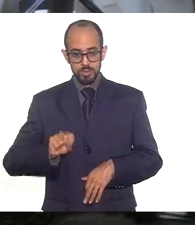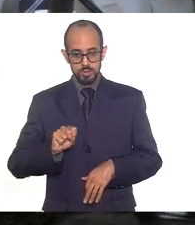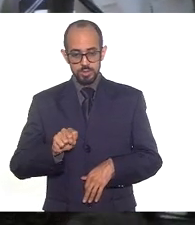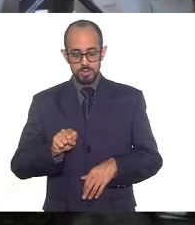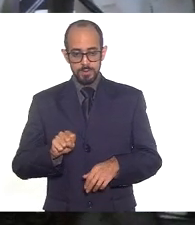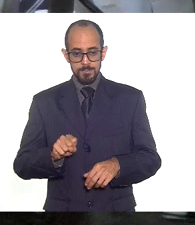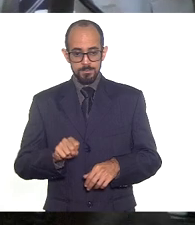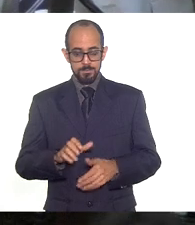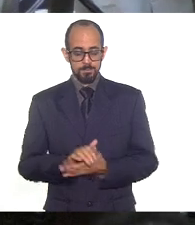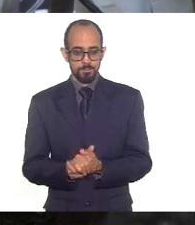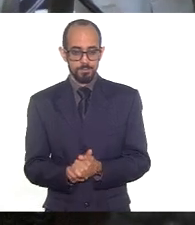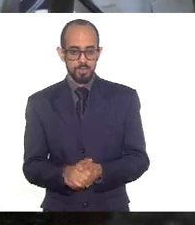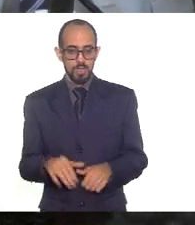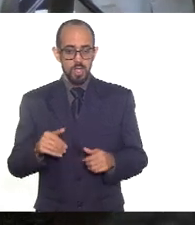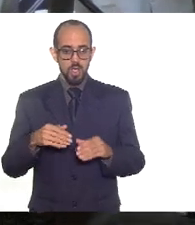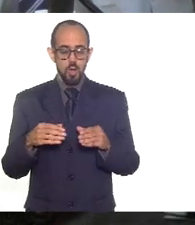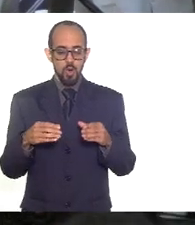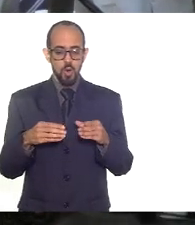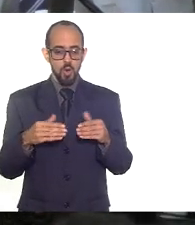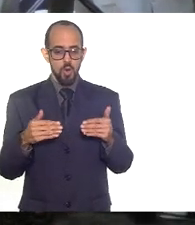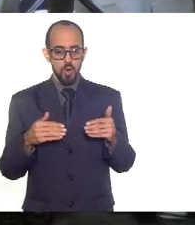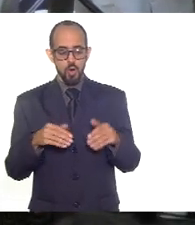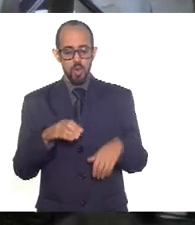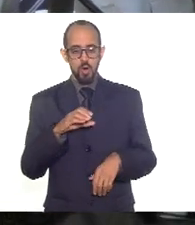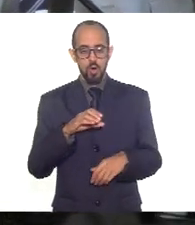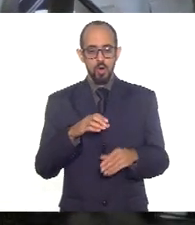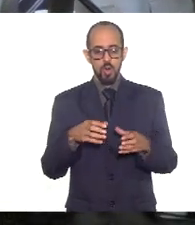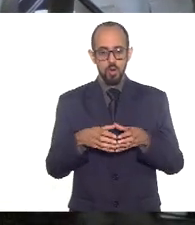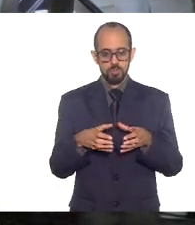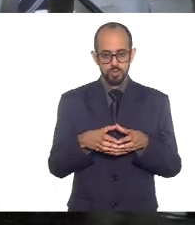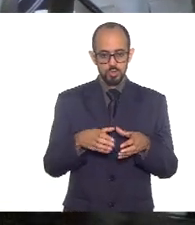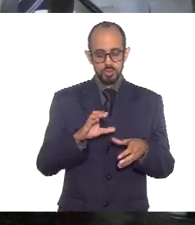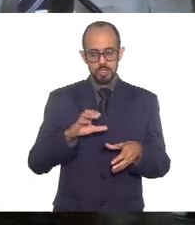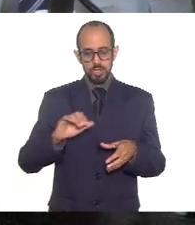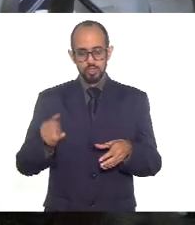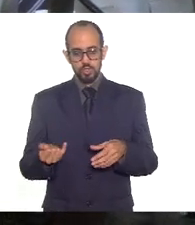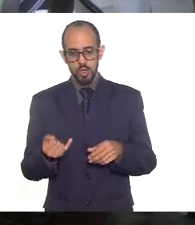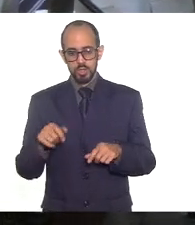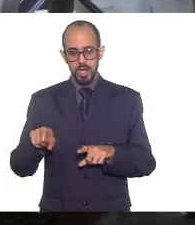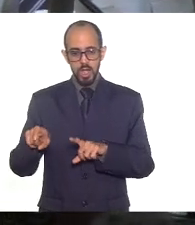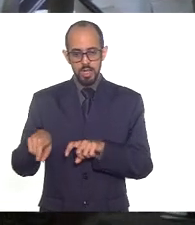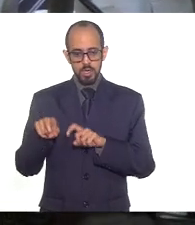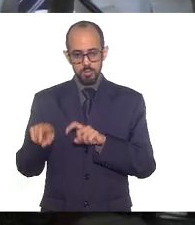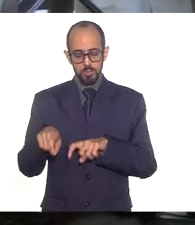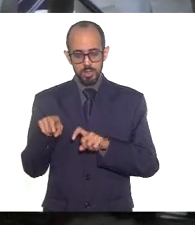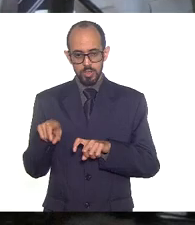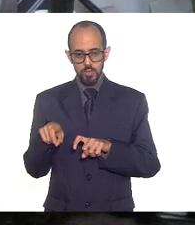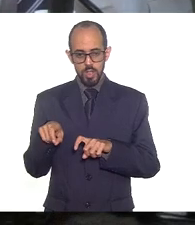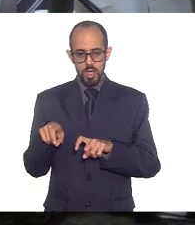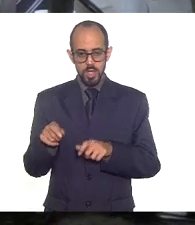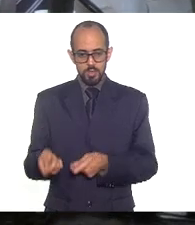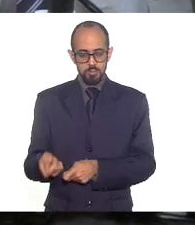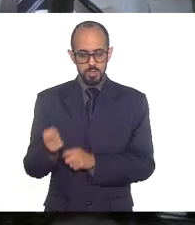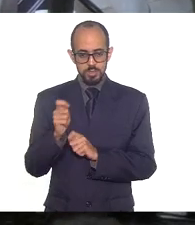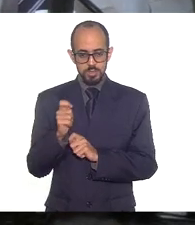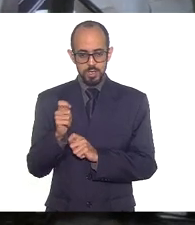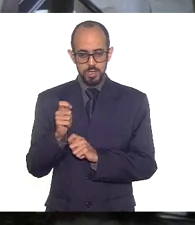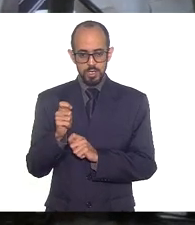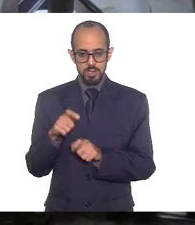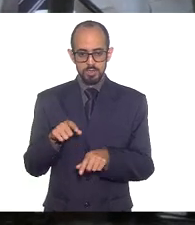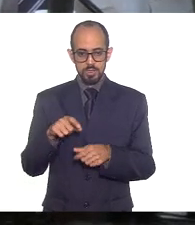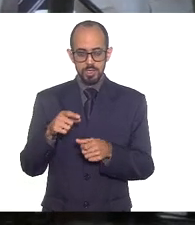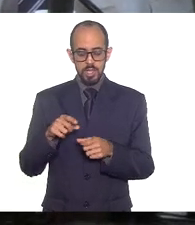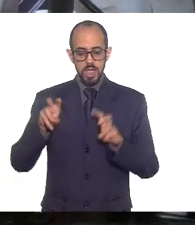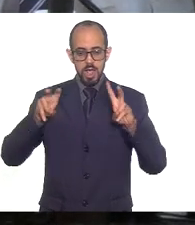no estado do Rio de Janeiro presente de pareceres das comissões quais são os tipos de agricultura pecuária e política Rural agrado de Pesqueira e de